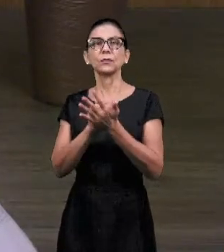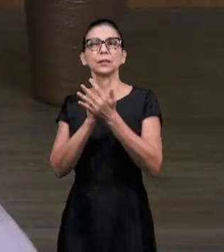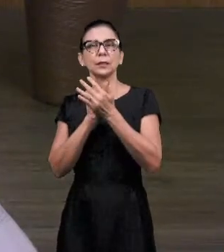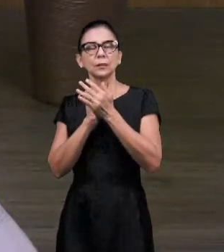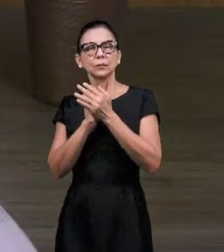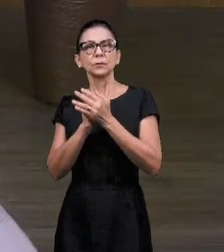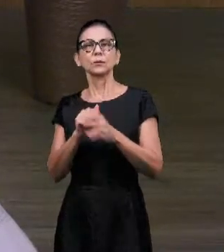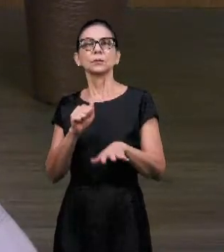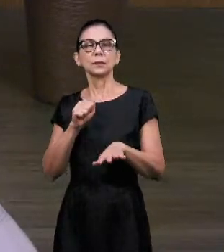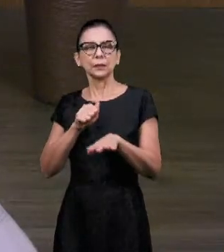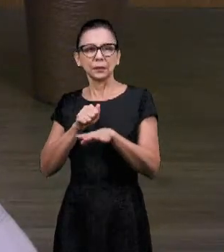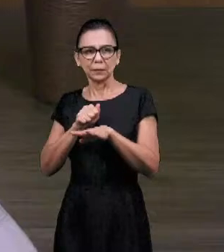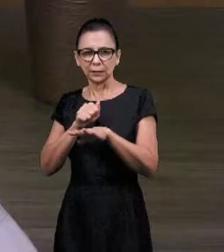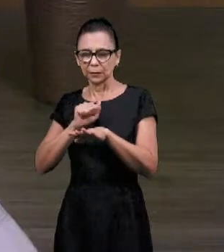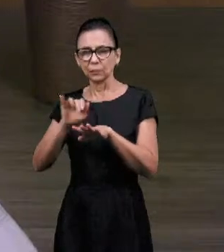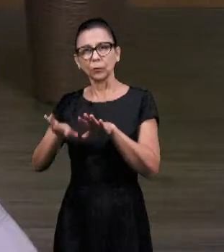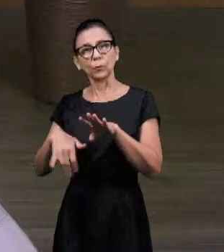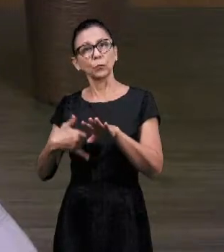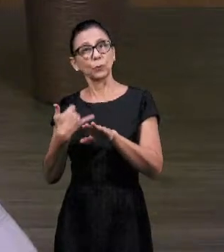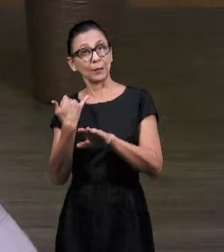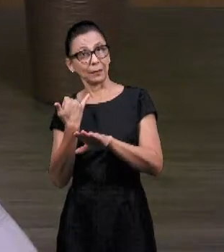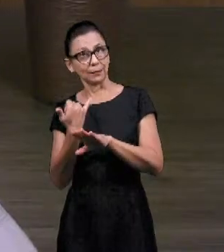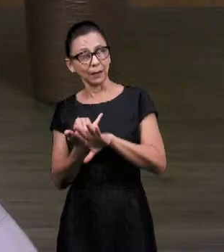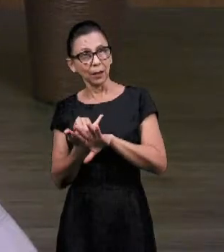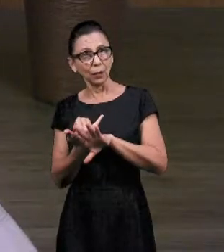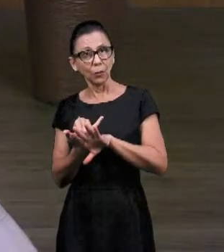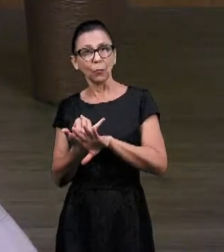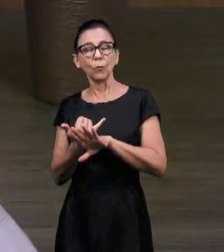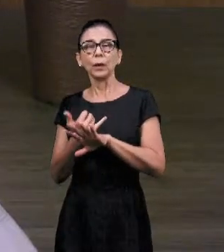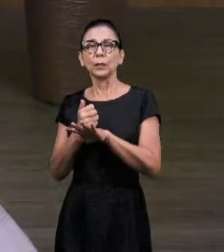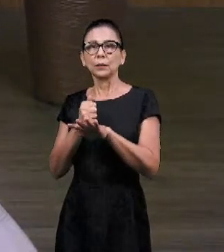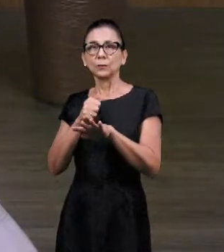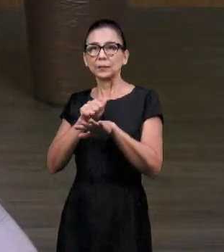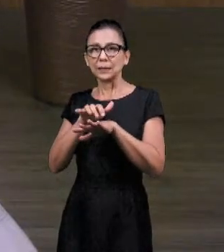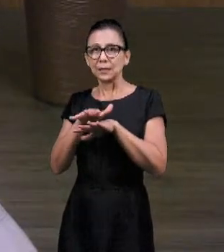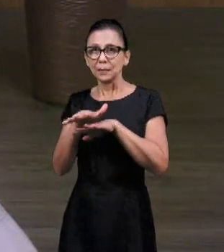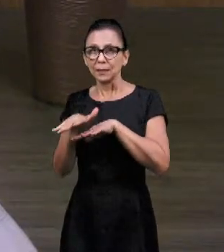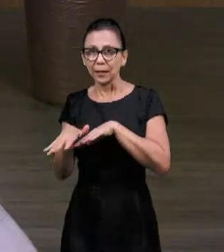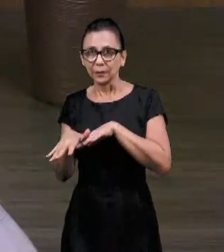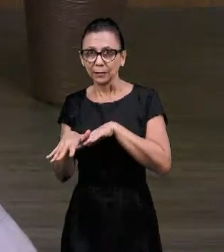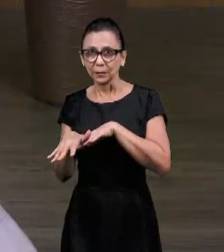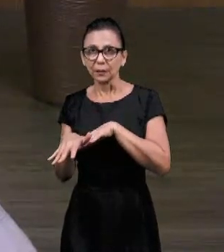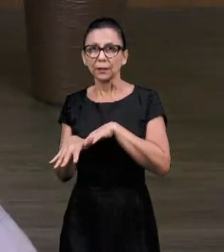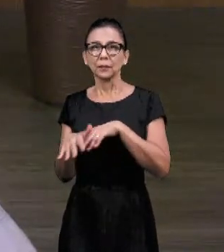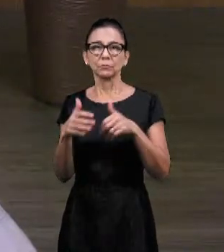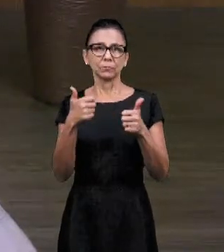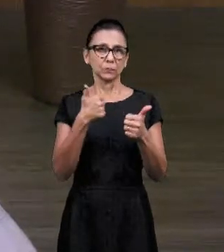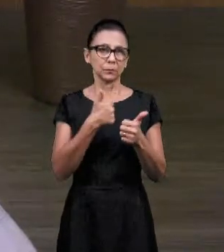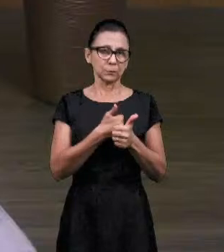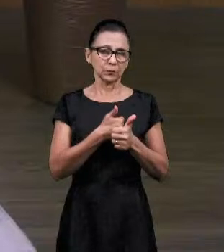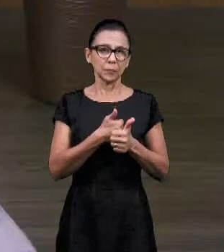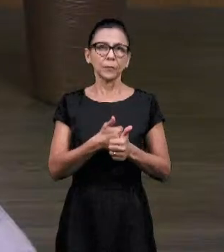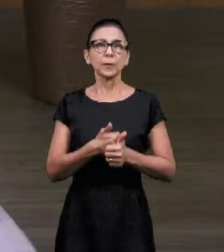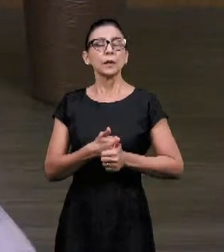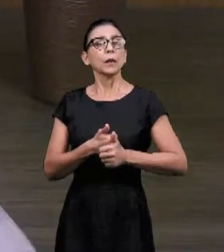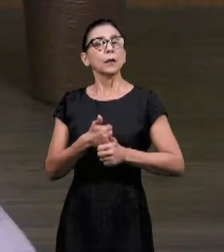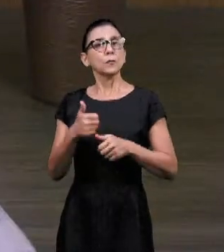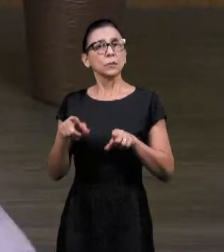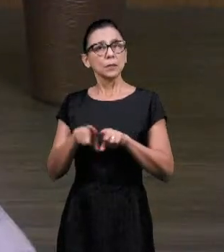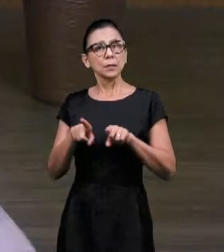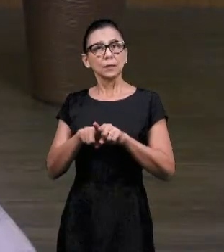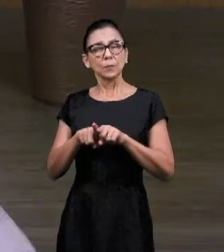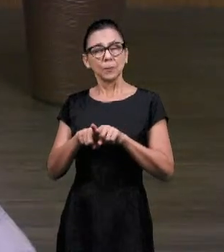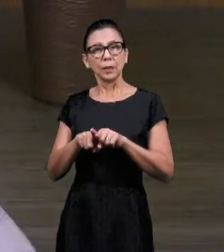mais esse canal, ou esse perfil, essa página, é oferecido para outras pessoas. Às vezes você está